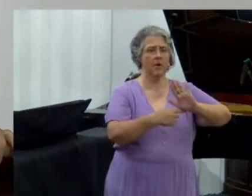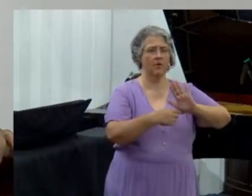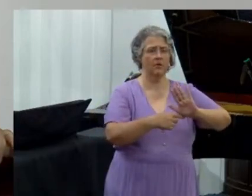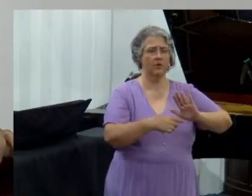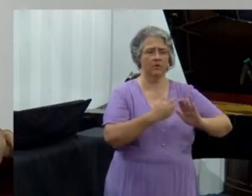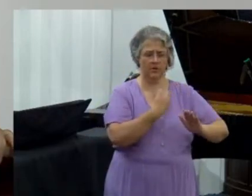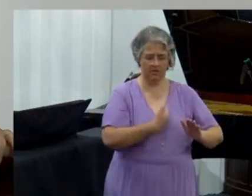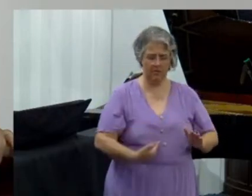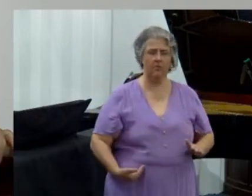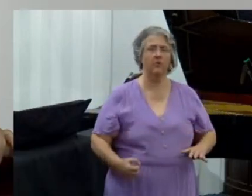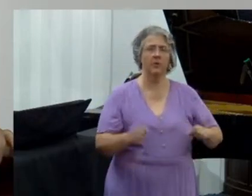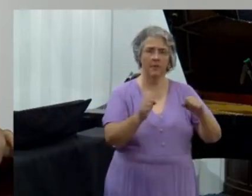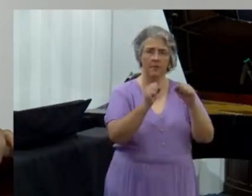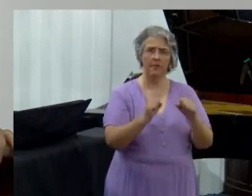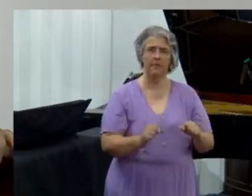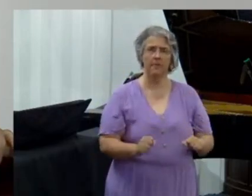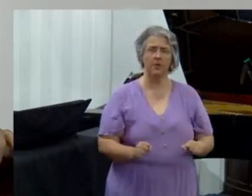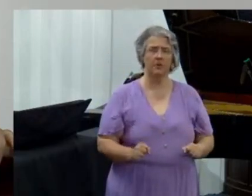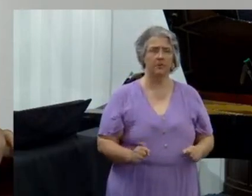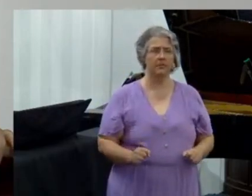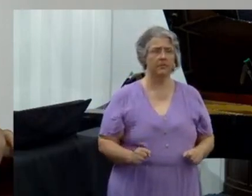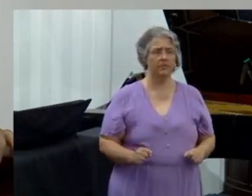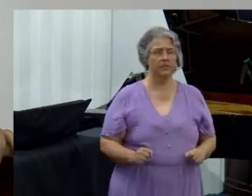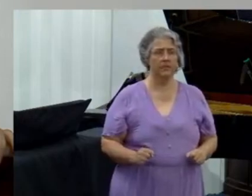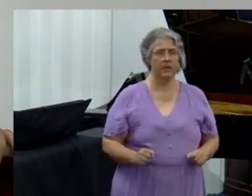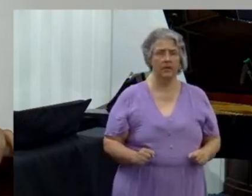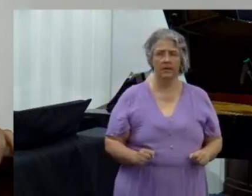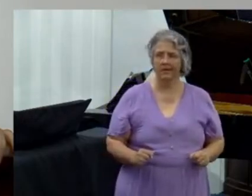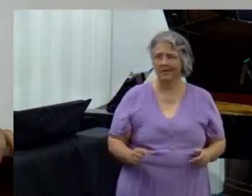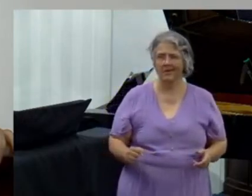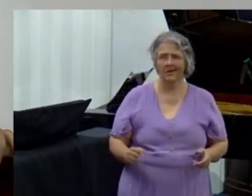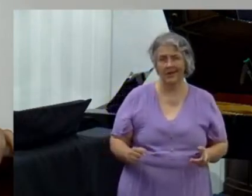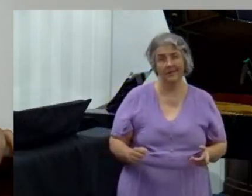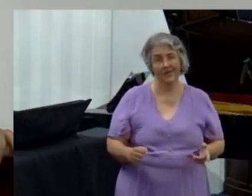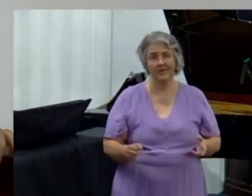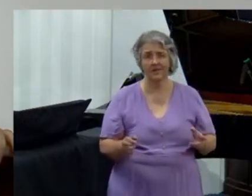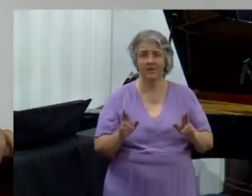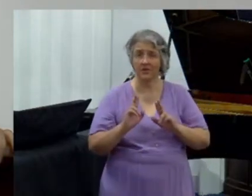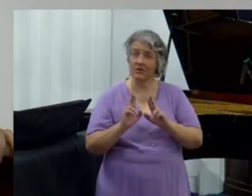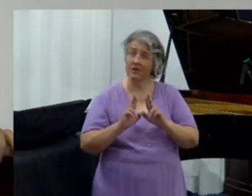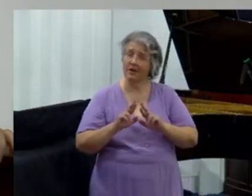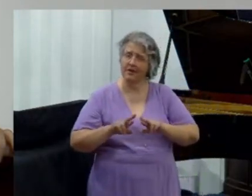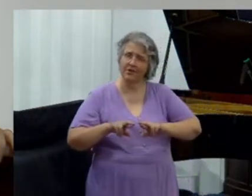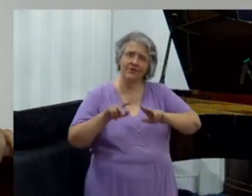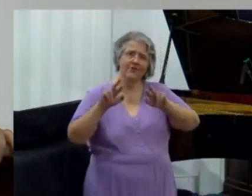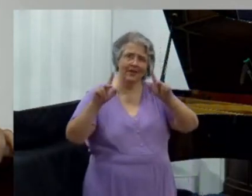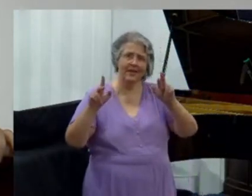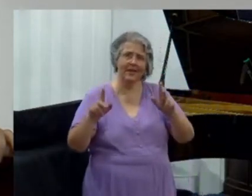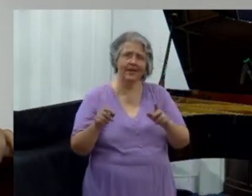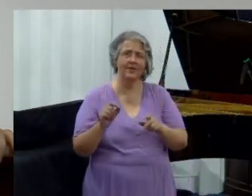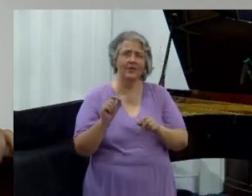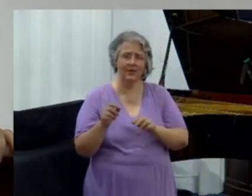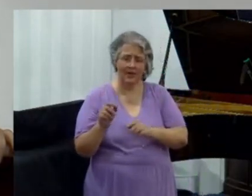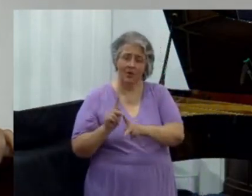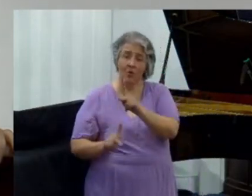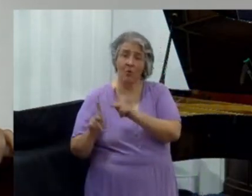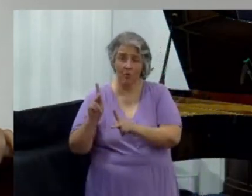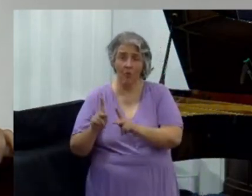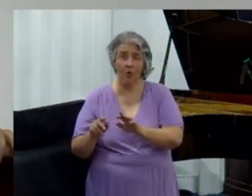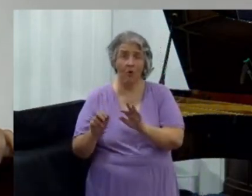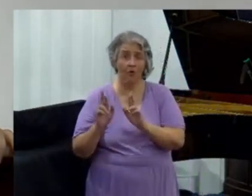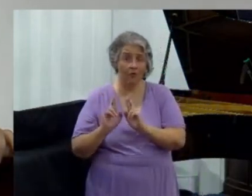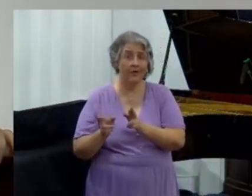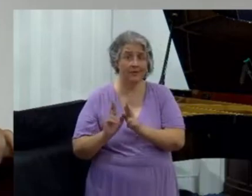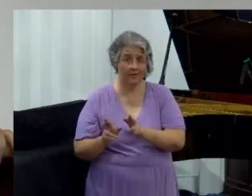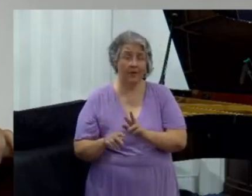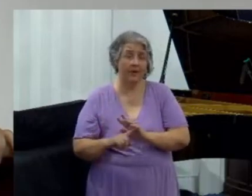sua autoridade. Diferente talvez da expectativa da multidão, razão pela qual nós encontramos no final dessa passagem, não uma multidão